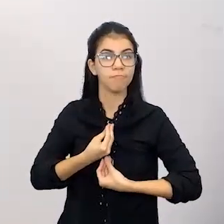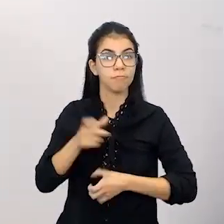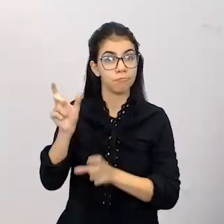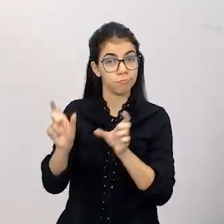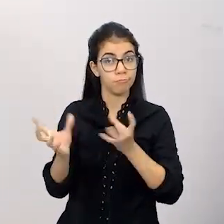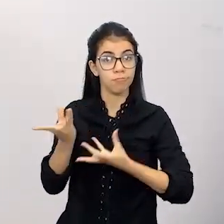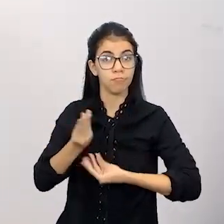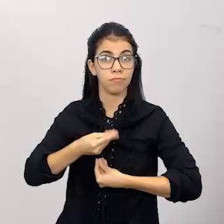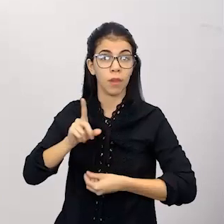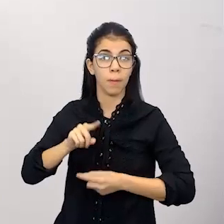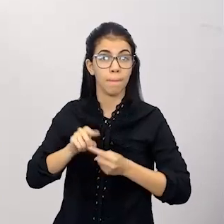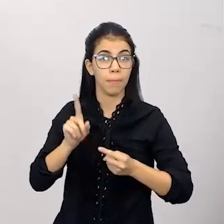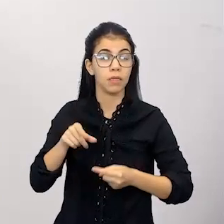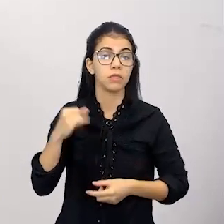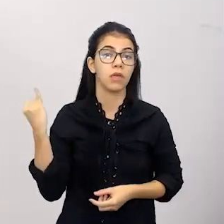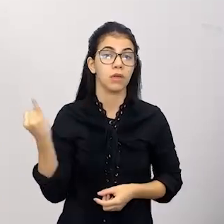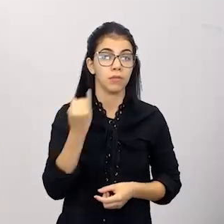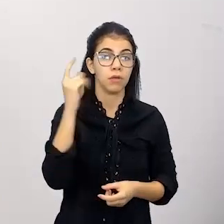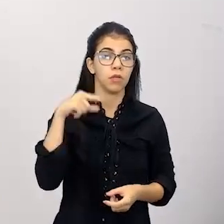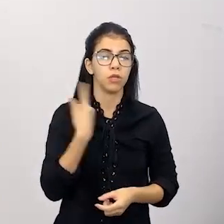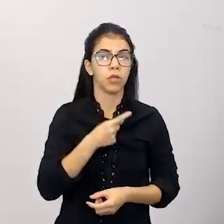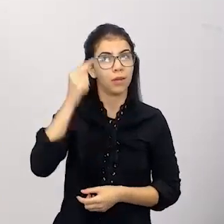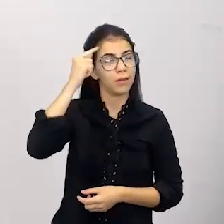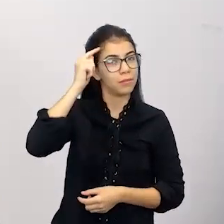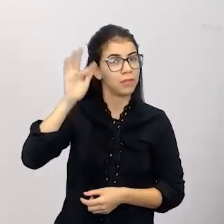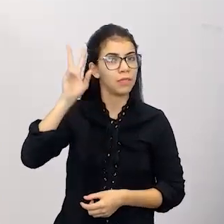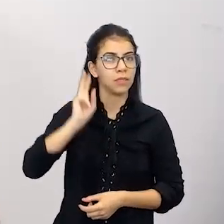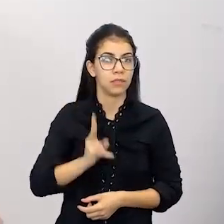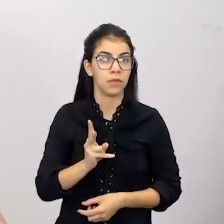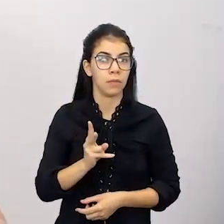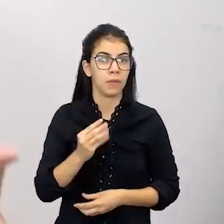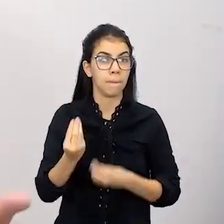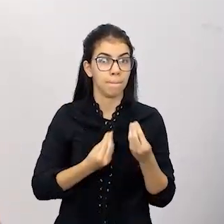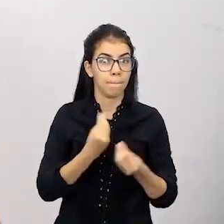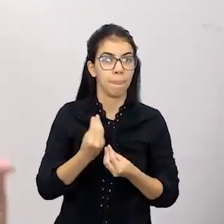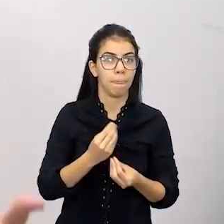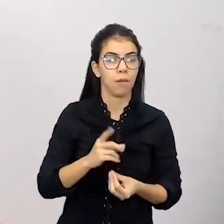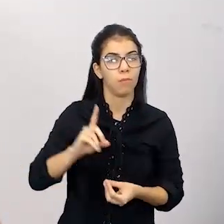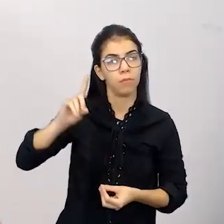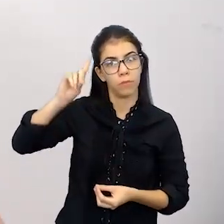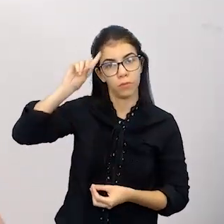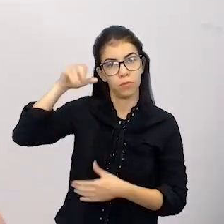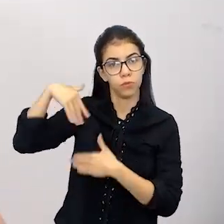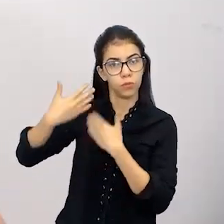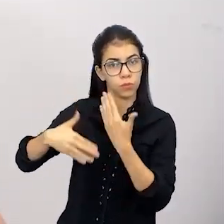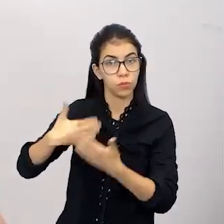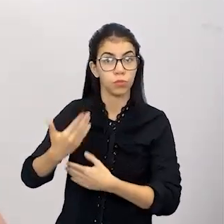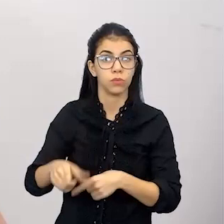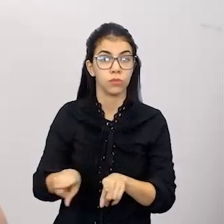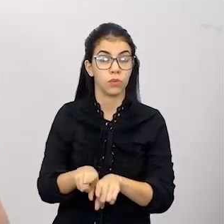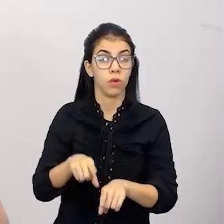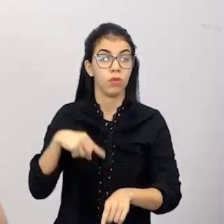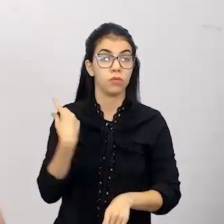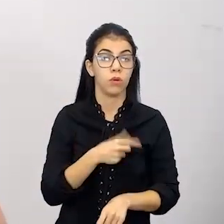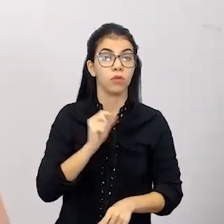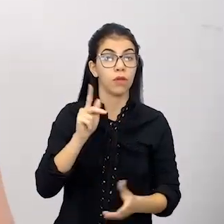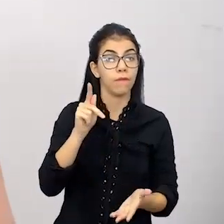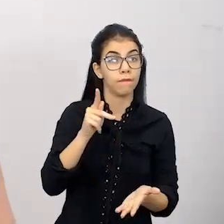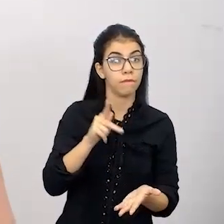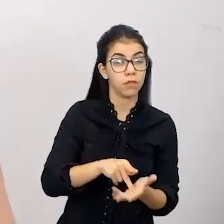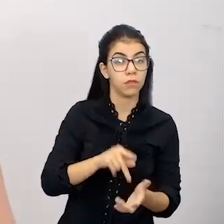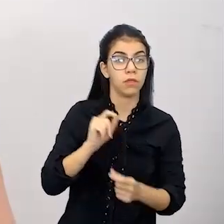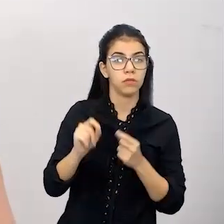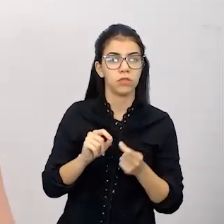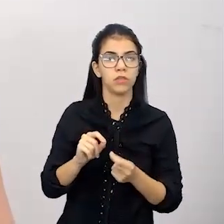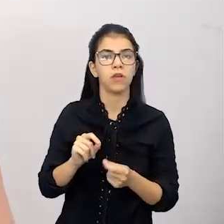é importante a gente pensar, né? Isso de que maneira no nosso cotidiano, no dia a dia, a gente de fato